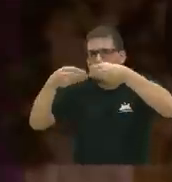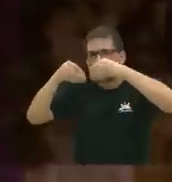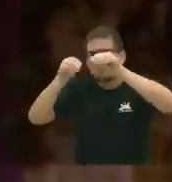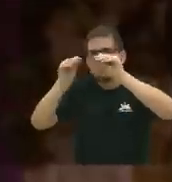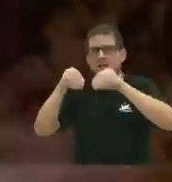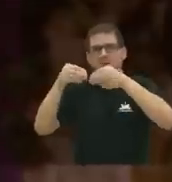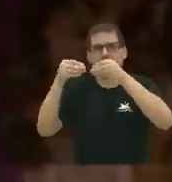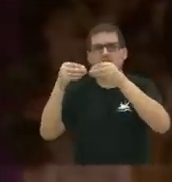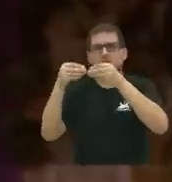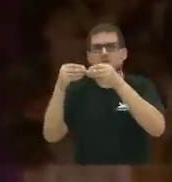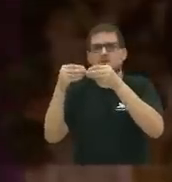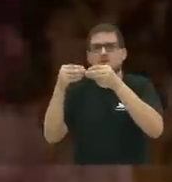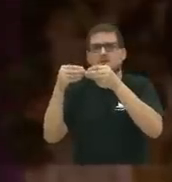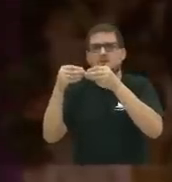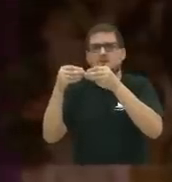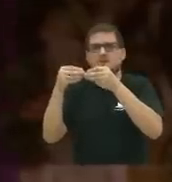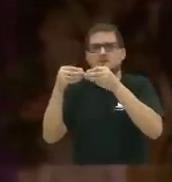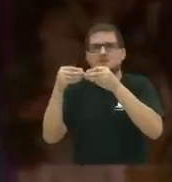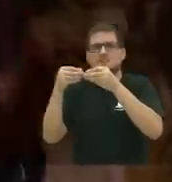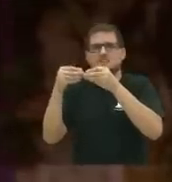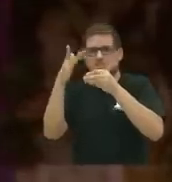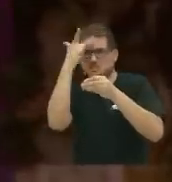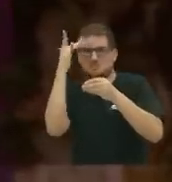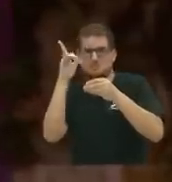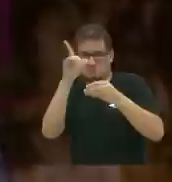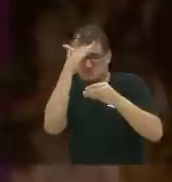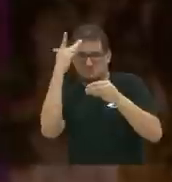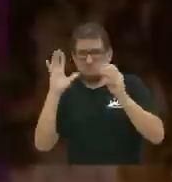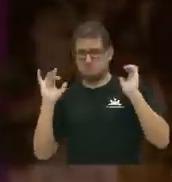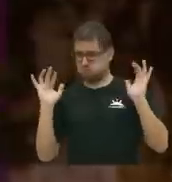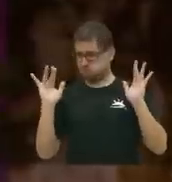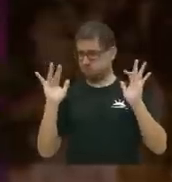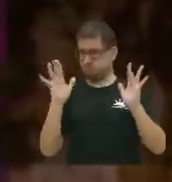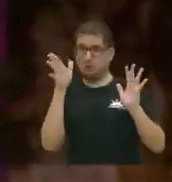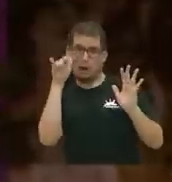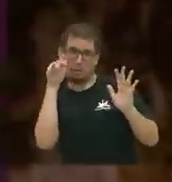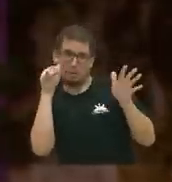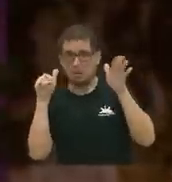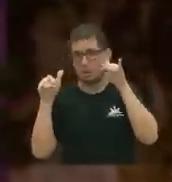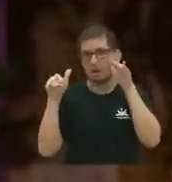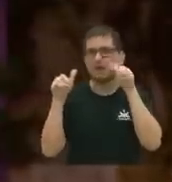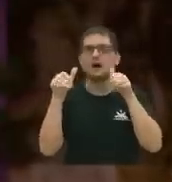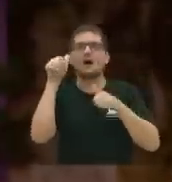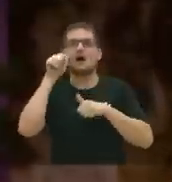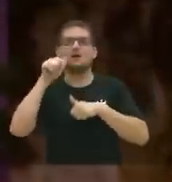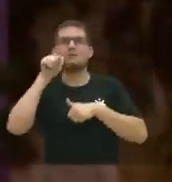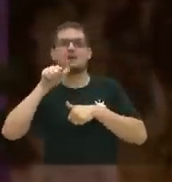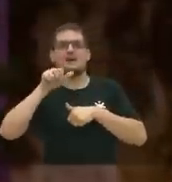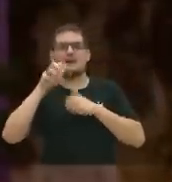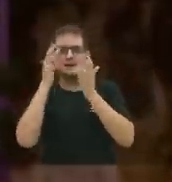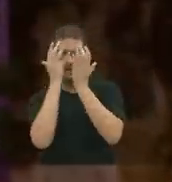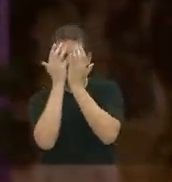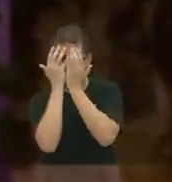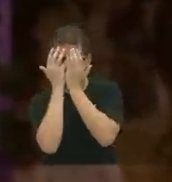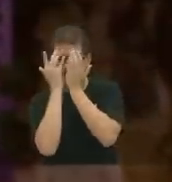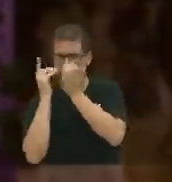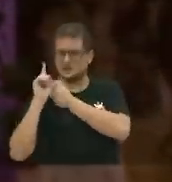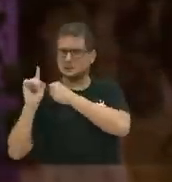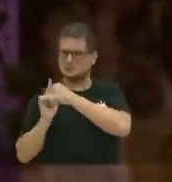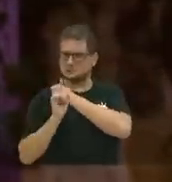rompeste a barreira dos curiosos, Verônica, bendita hora,